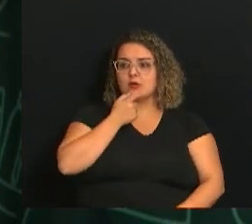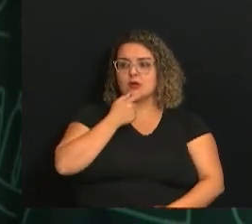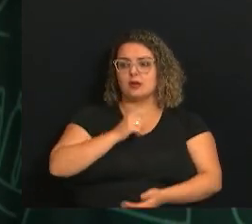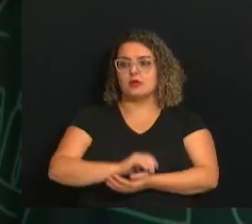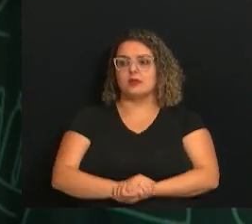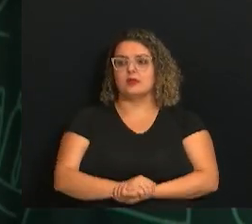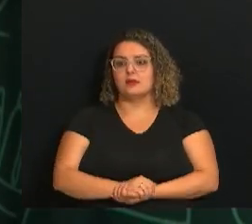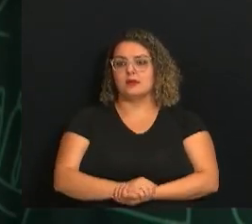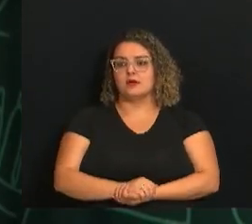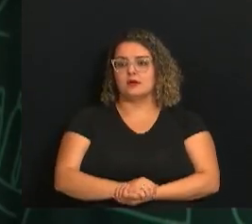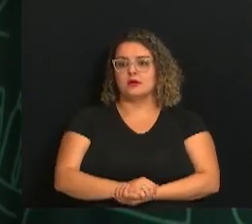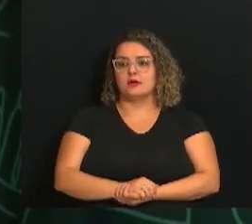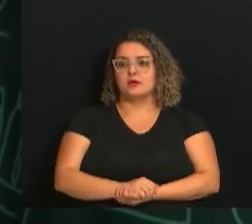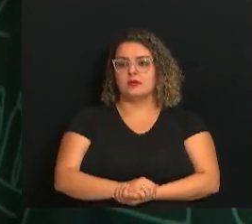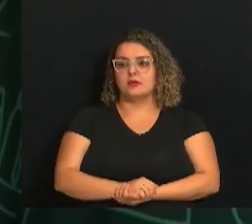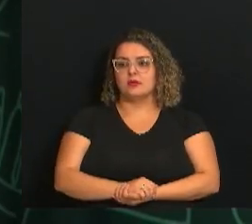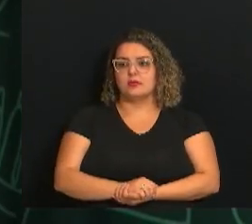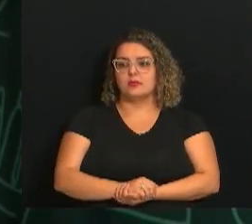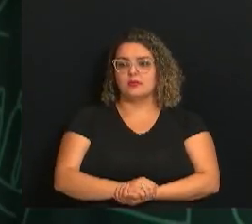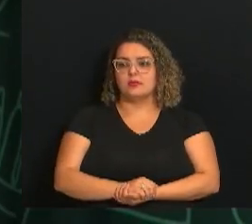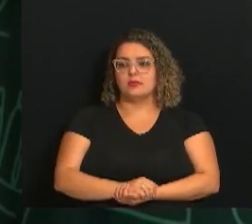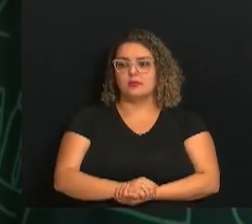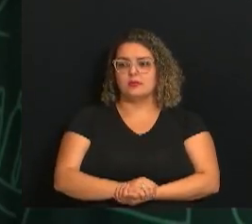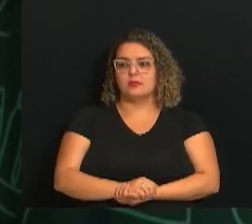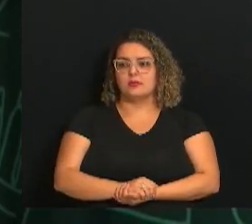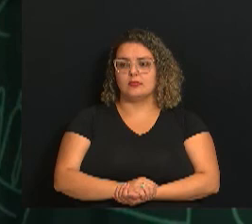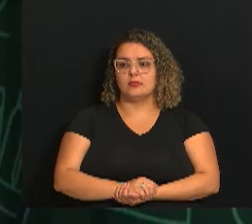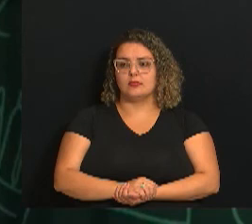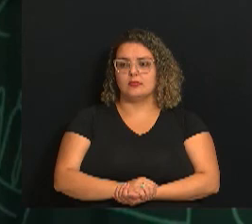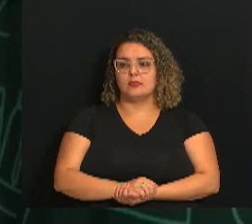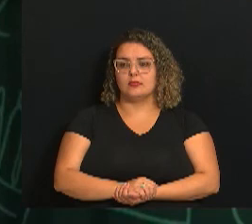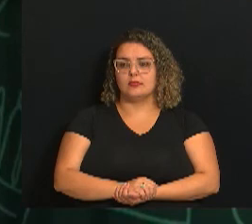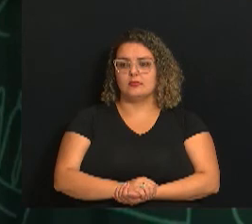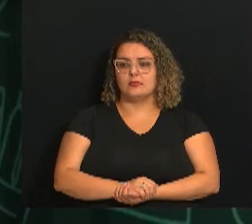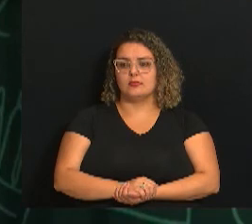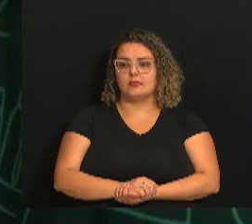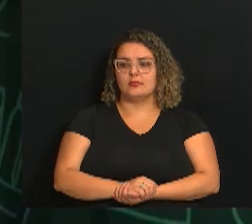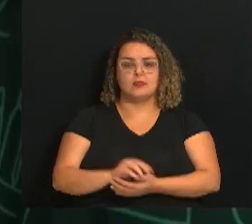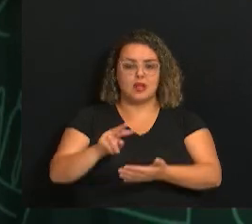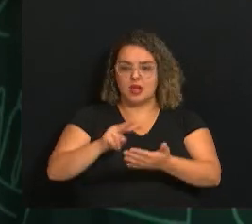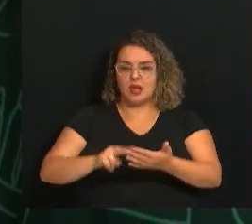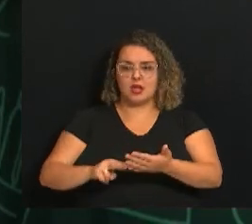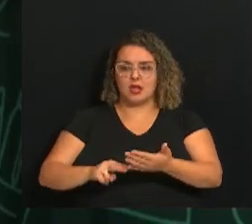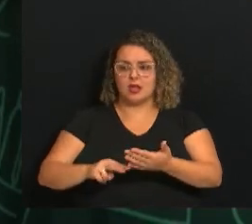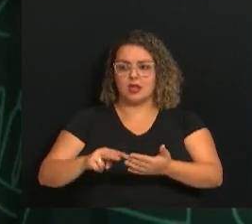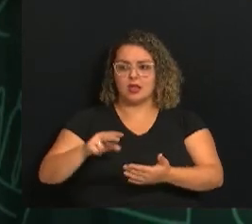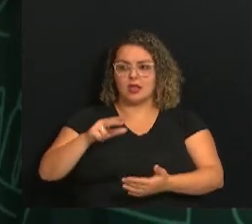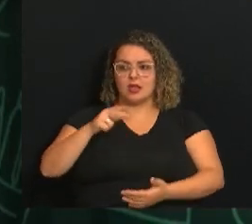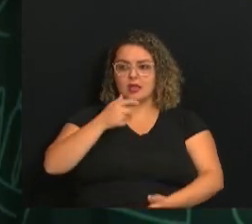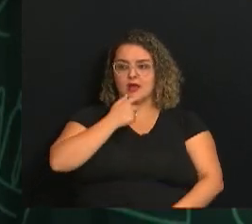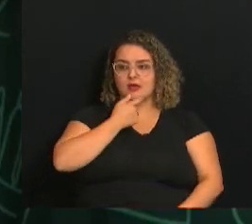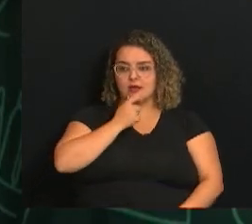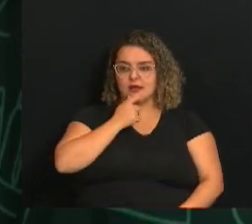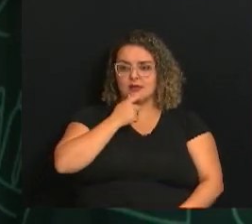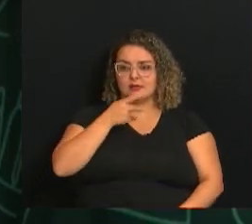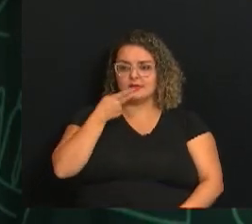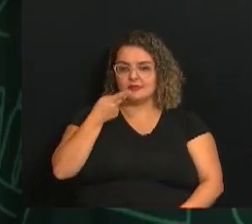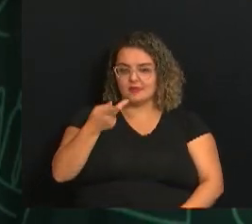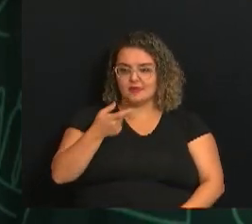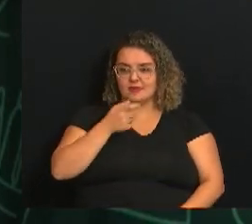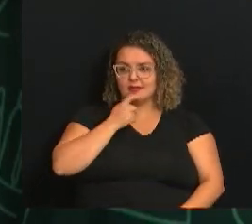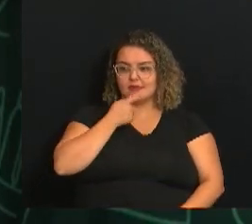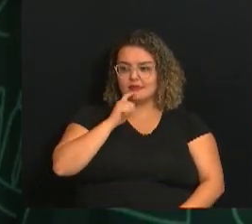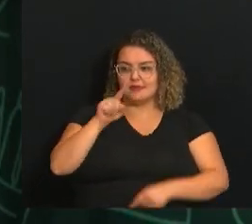falo. Fluente? Aham. Lê em inglês tudo? Sim. Alguma outra